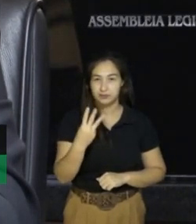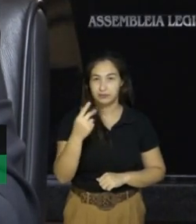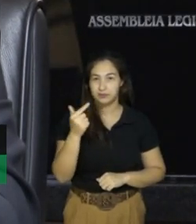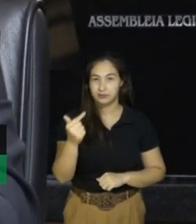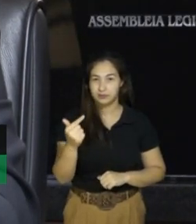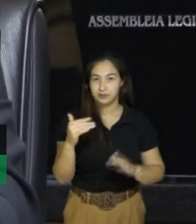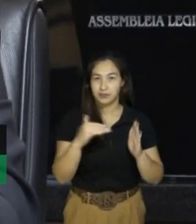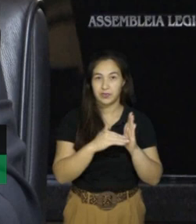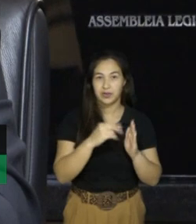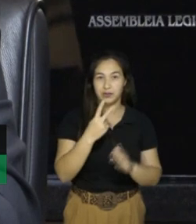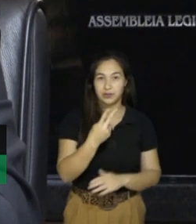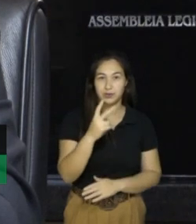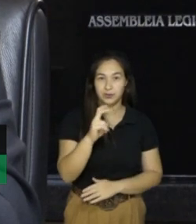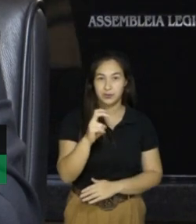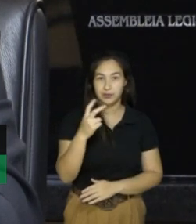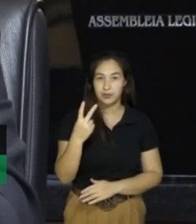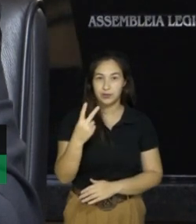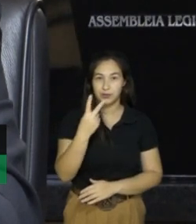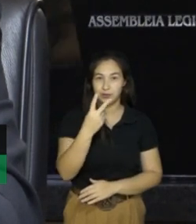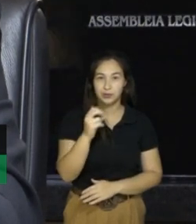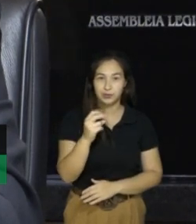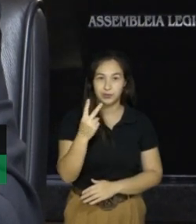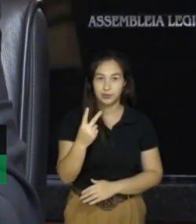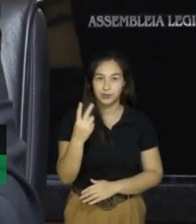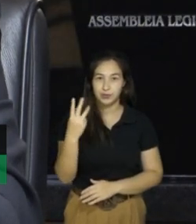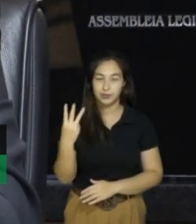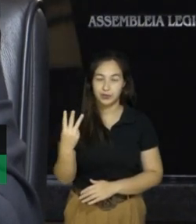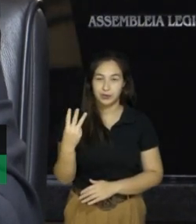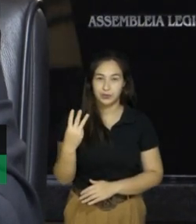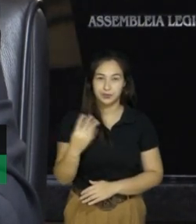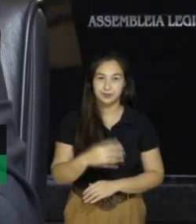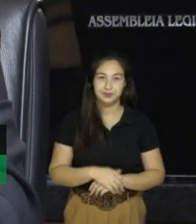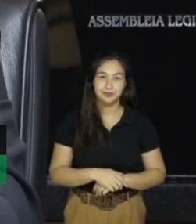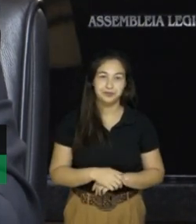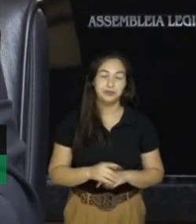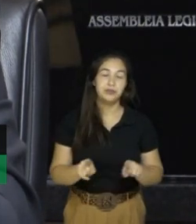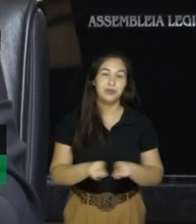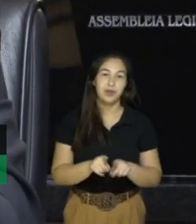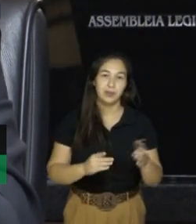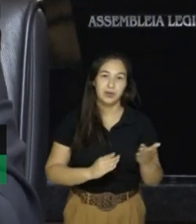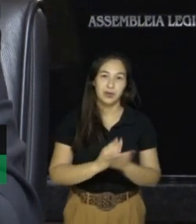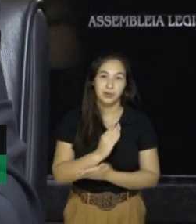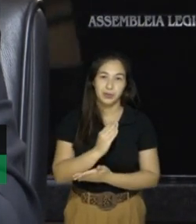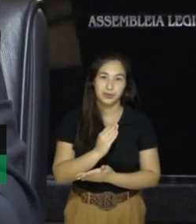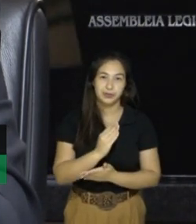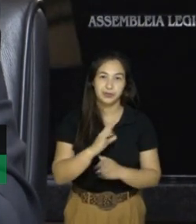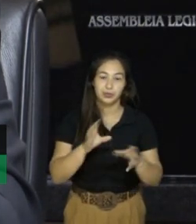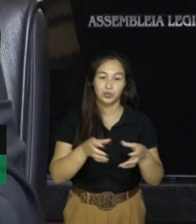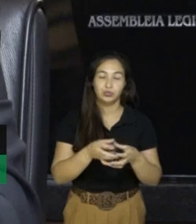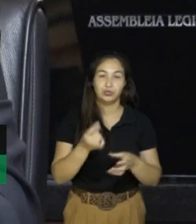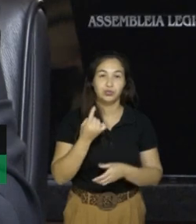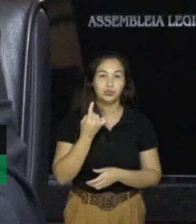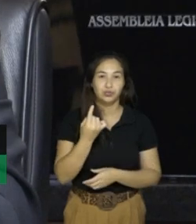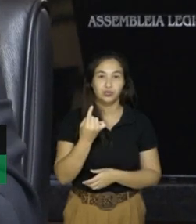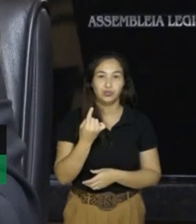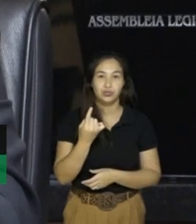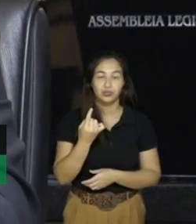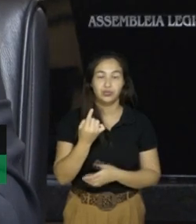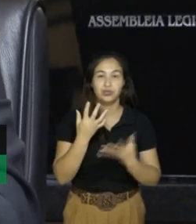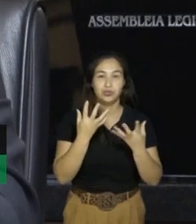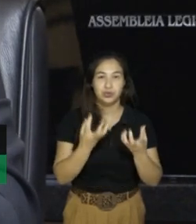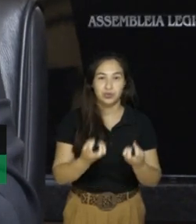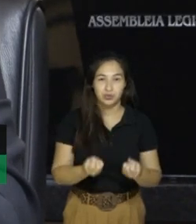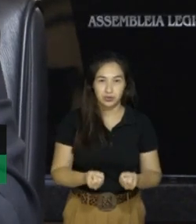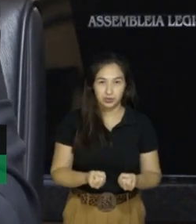252 2023 ex oficio foram aprovadas em torno único às admissibilidade